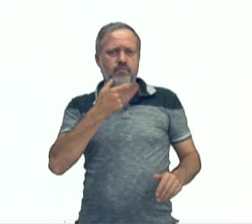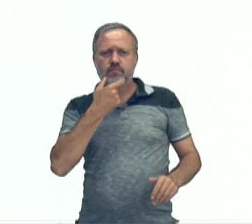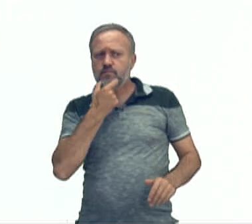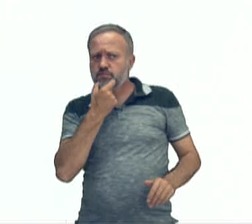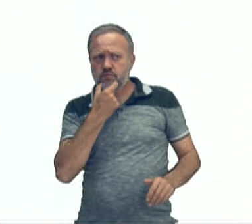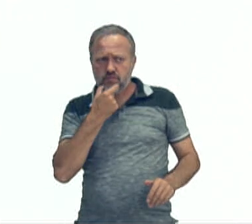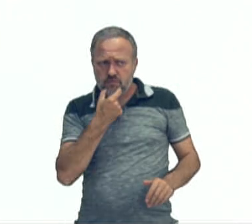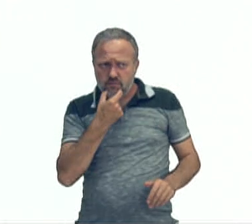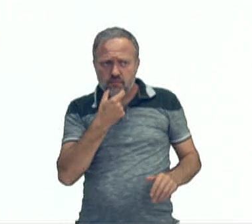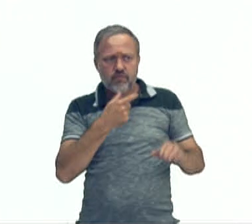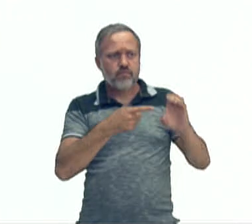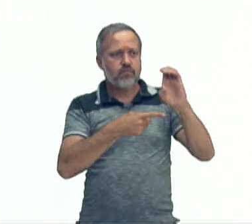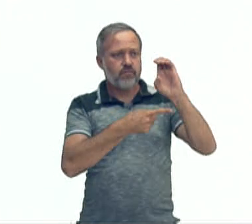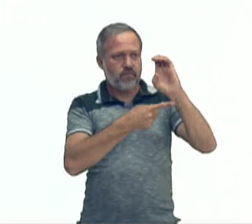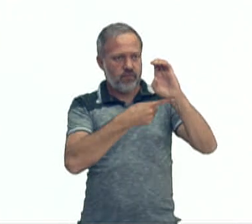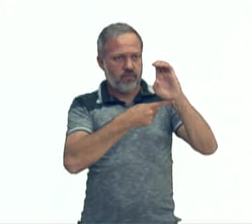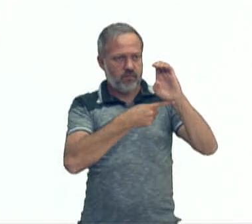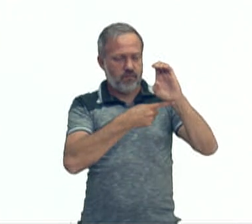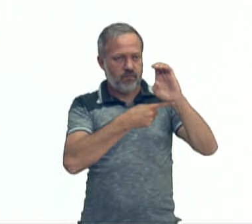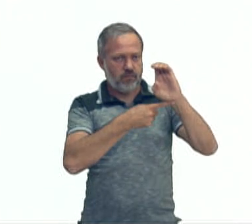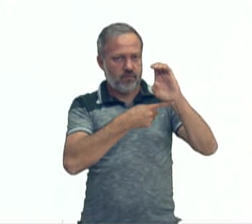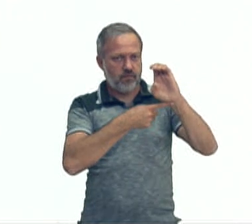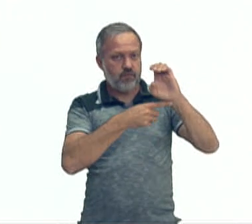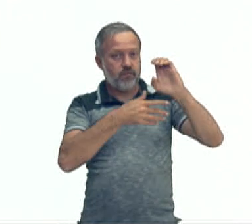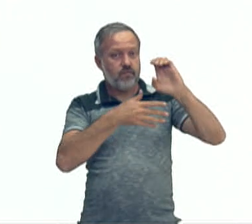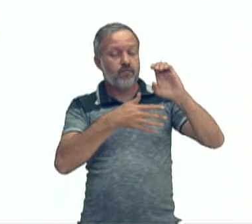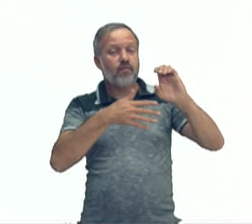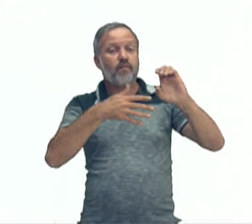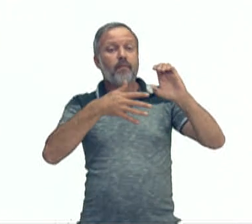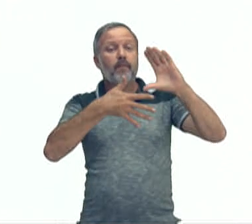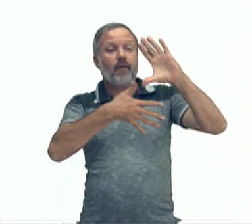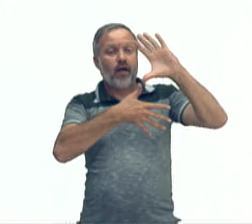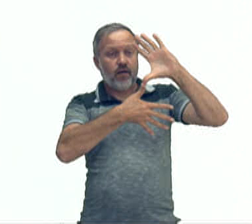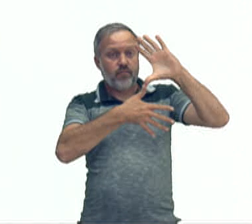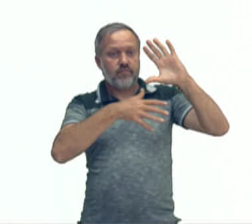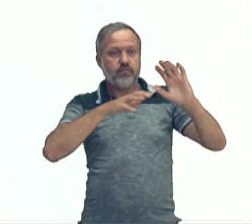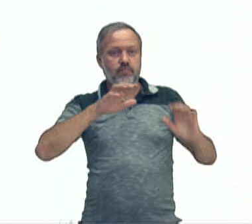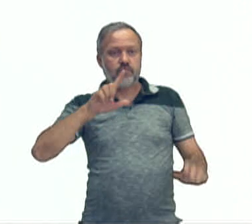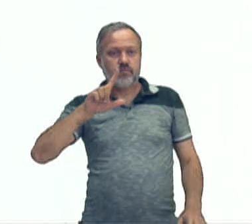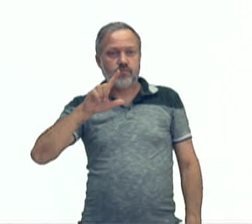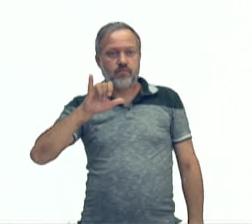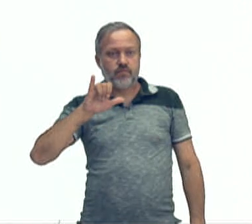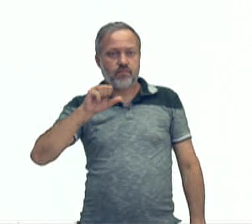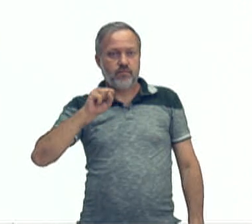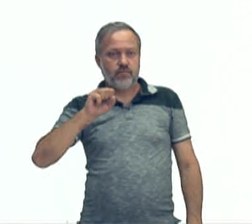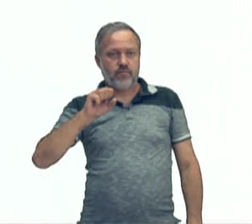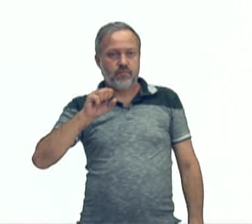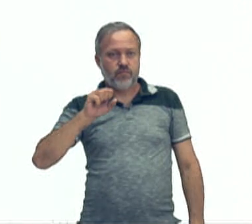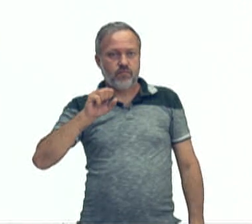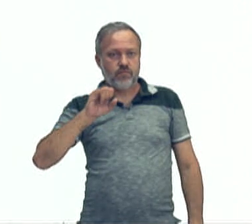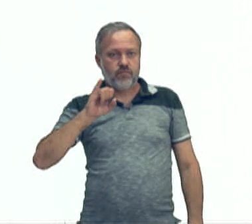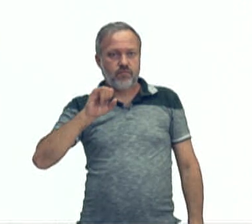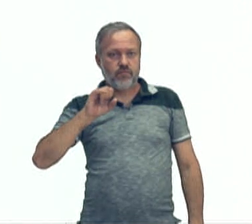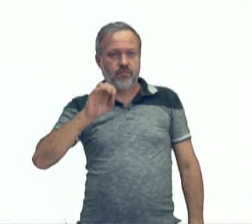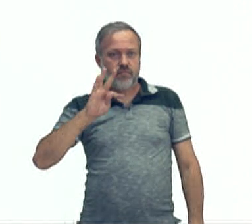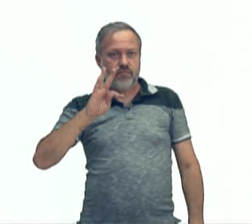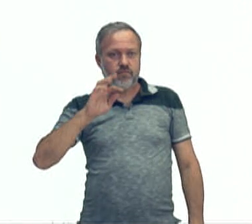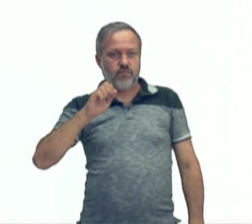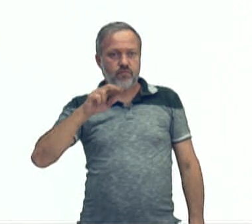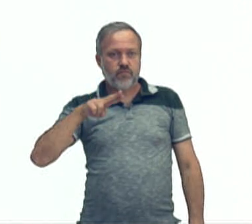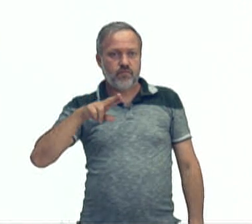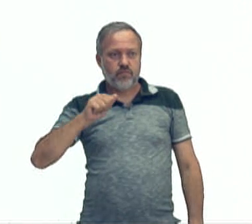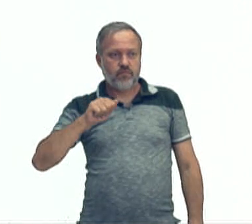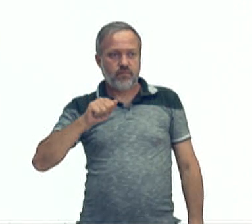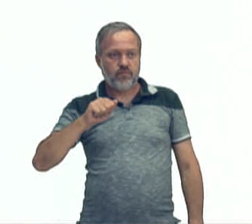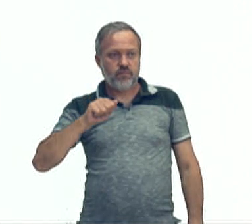Letra C. A América lusitana é uma visão da literatura mais recente, em que inclui a parte da